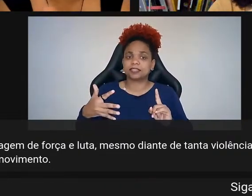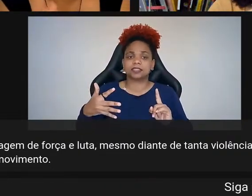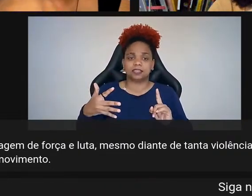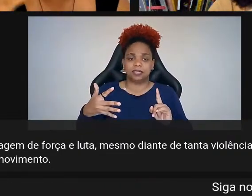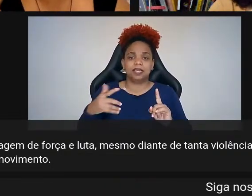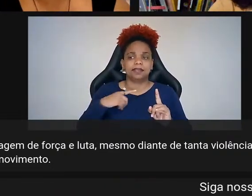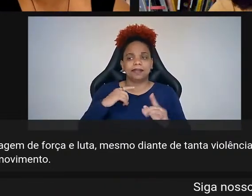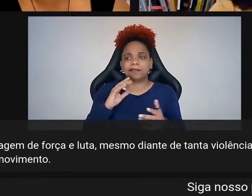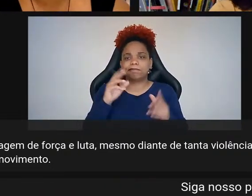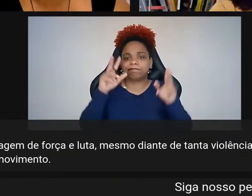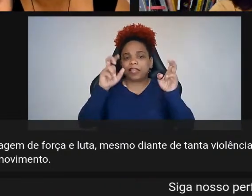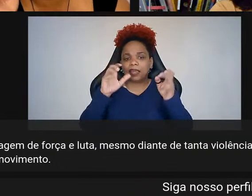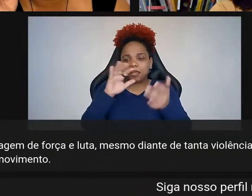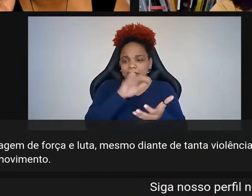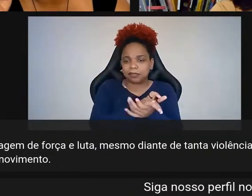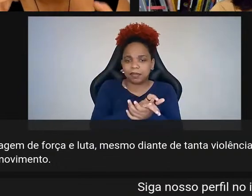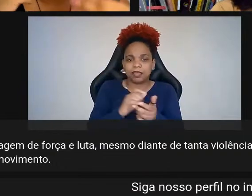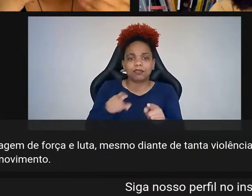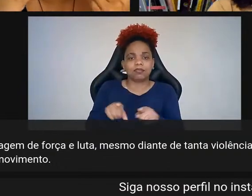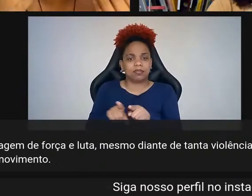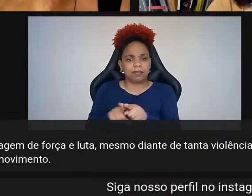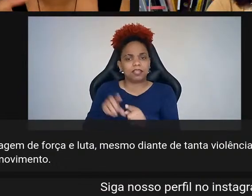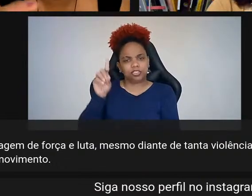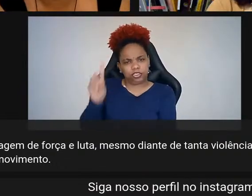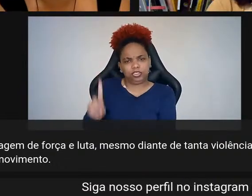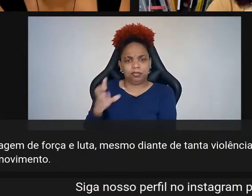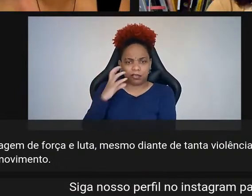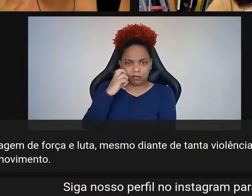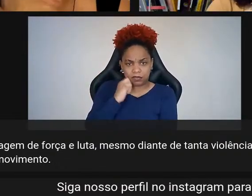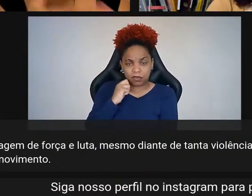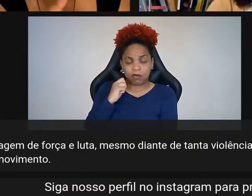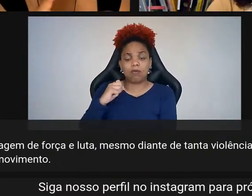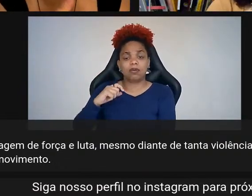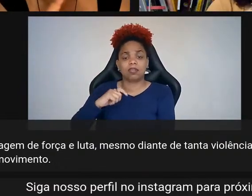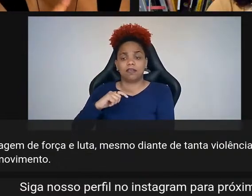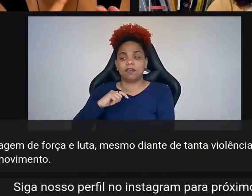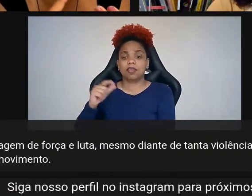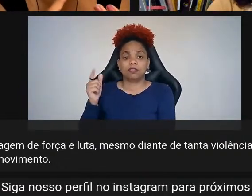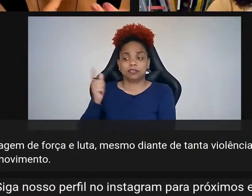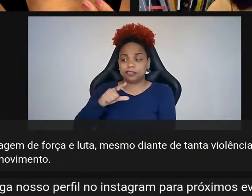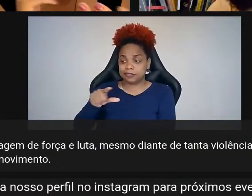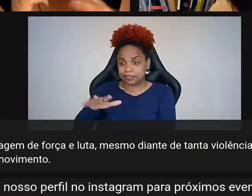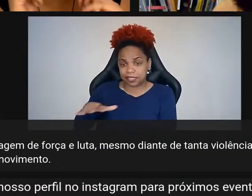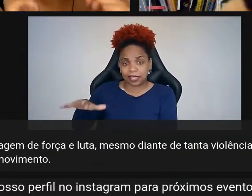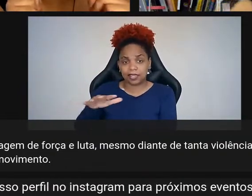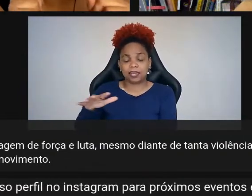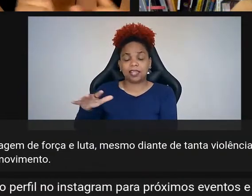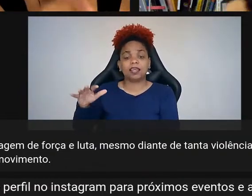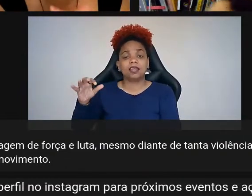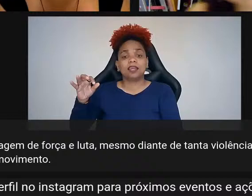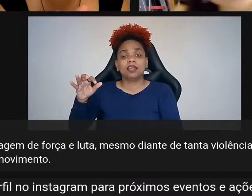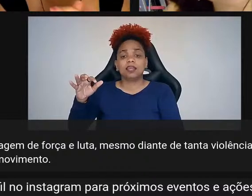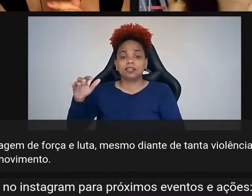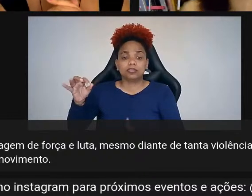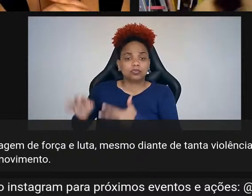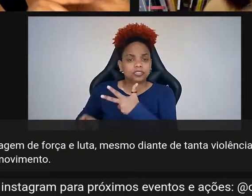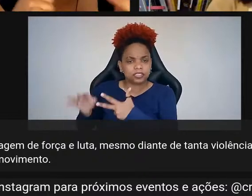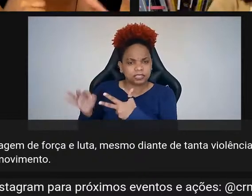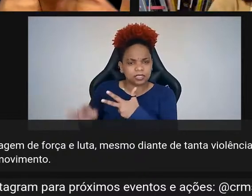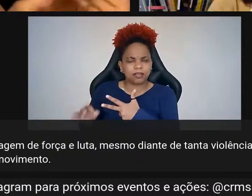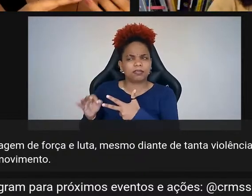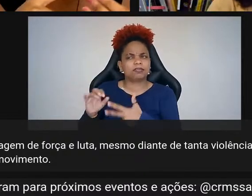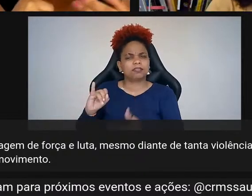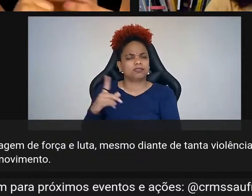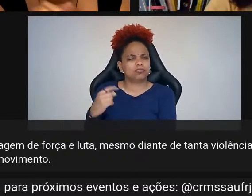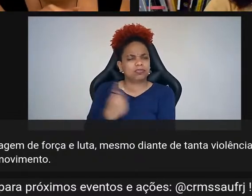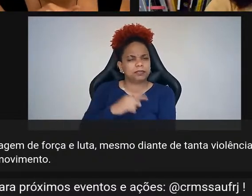como o casamento e o direito também à adoção, foram conquistadas no judiciário. E mesmo assim, quando a gente pensa em